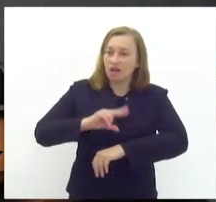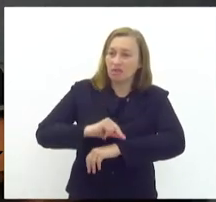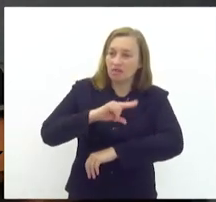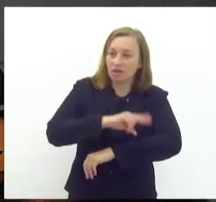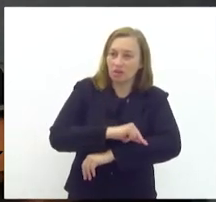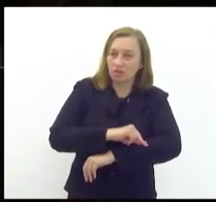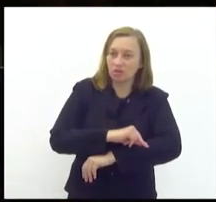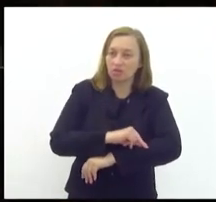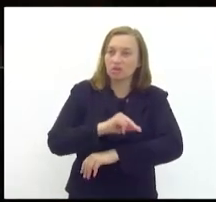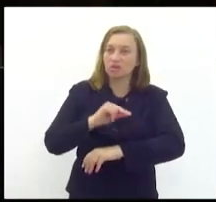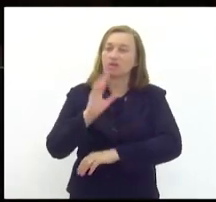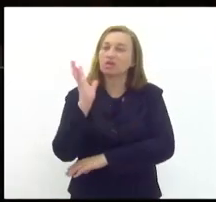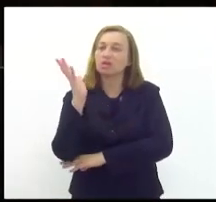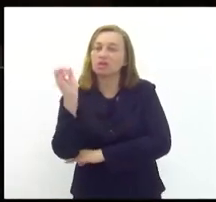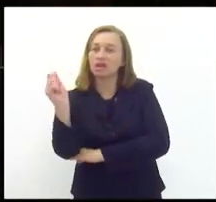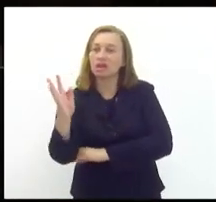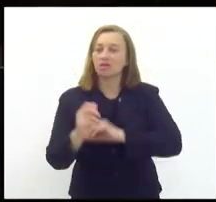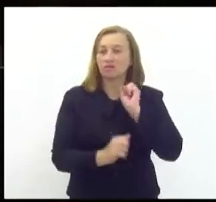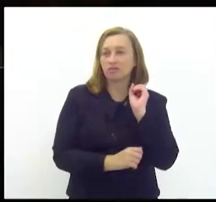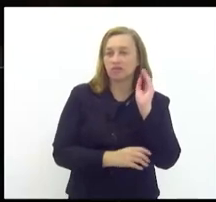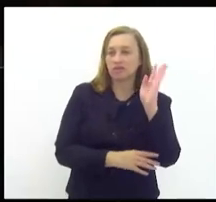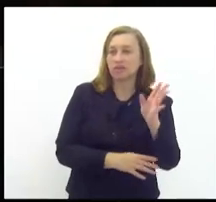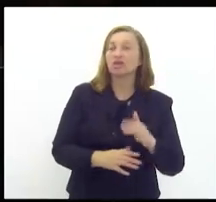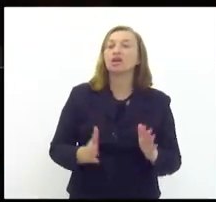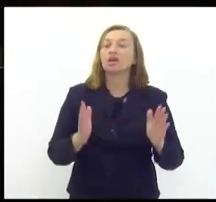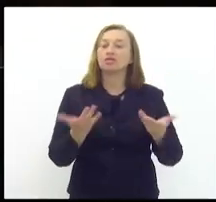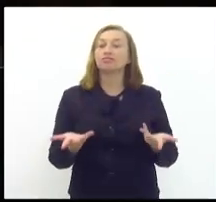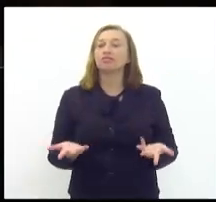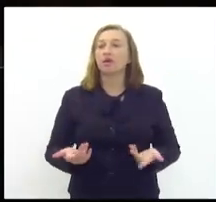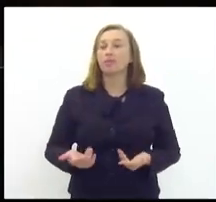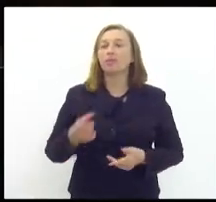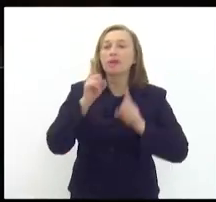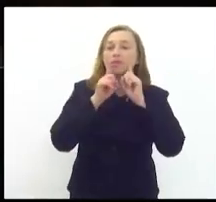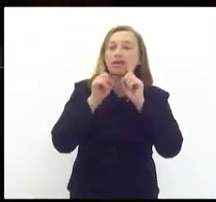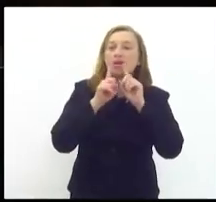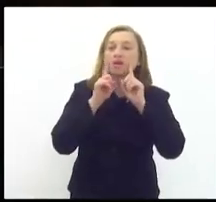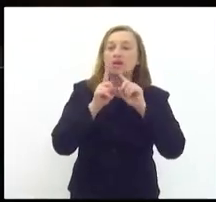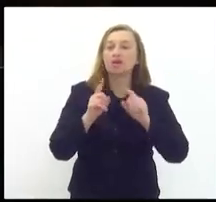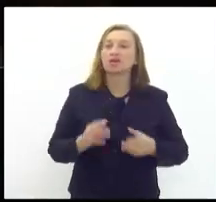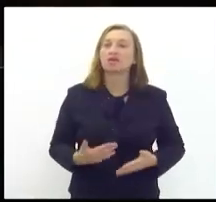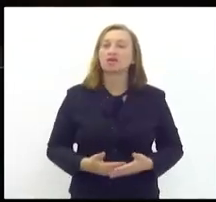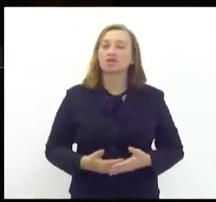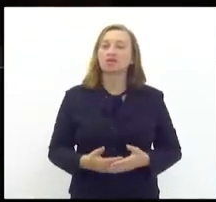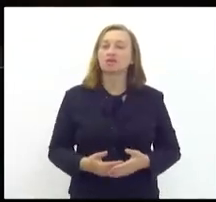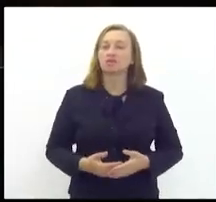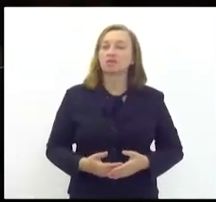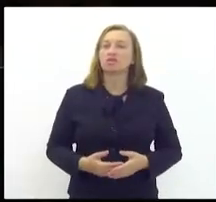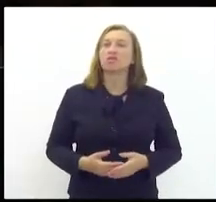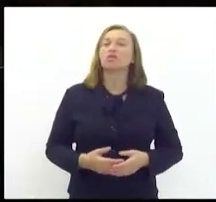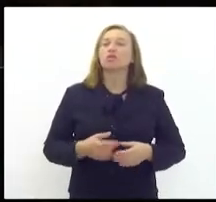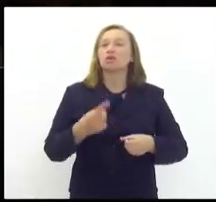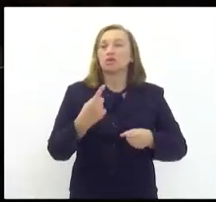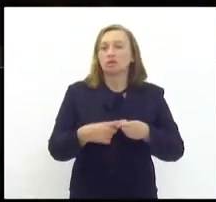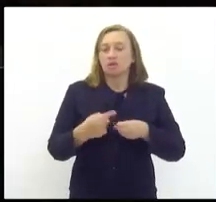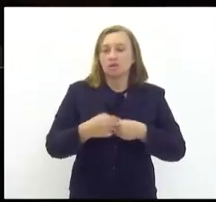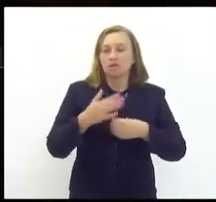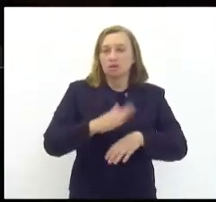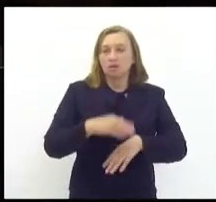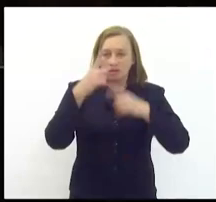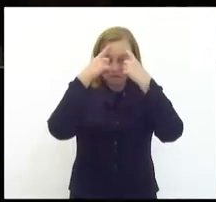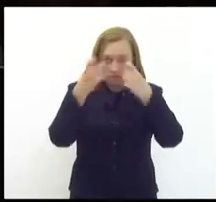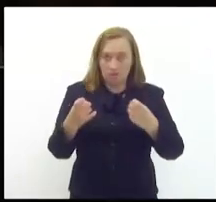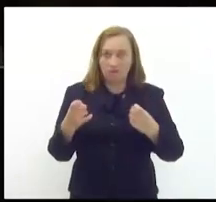o que vem acontecer em Maricá levou a Maricá está na lista dos municípios mais violentos do Brasil